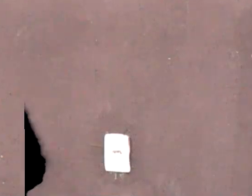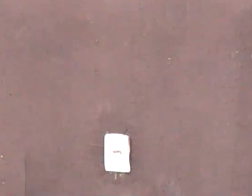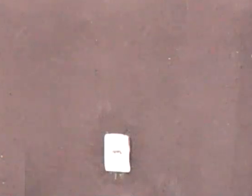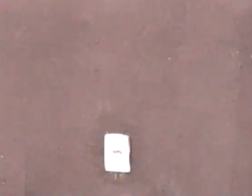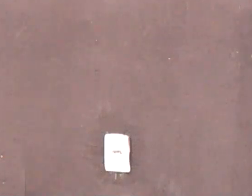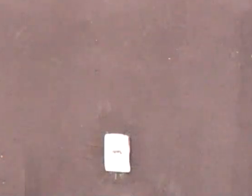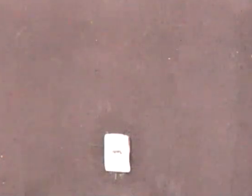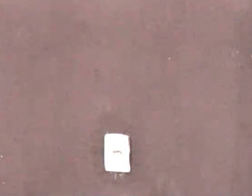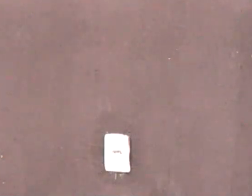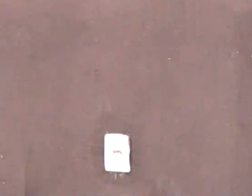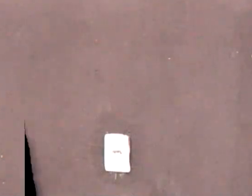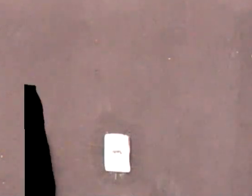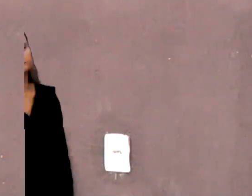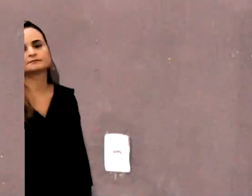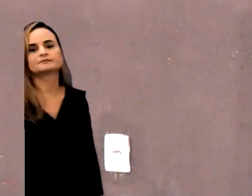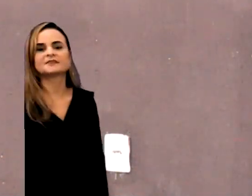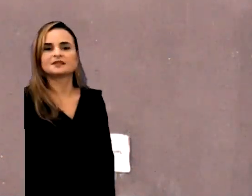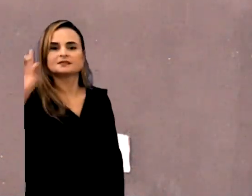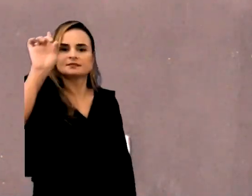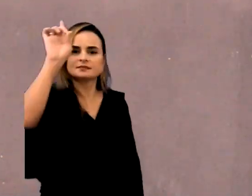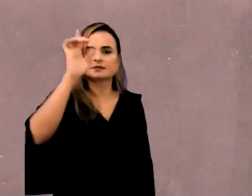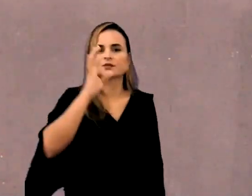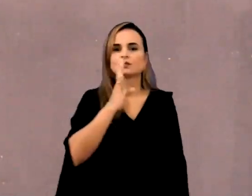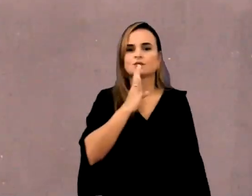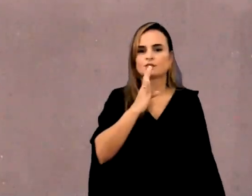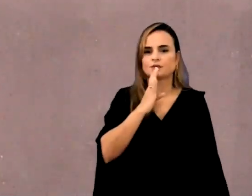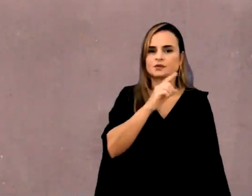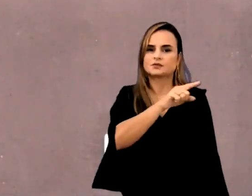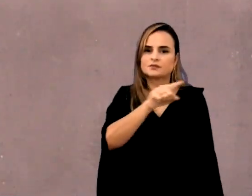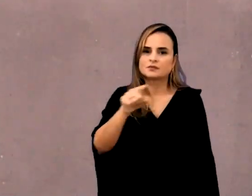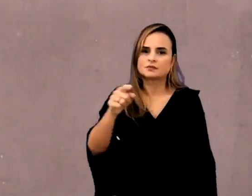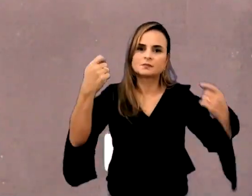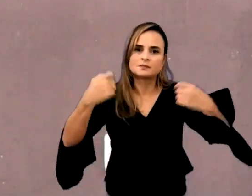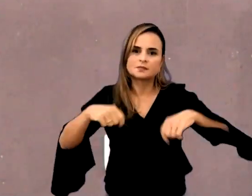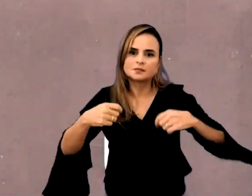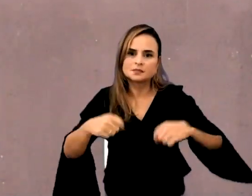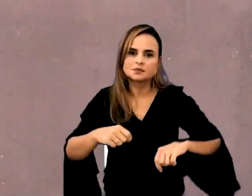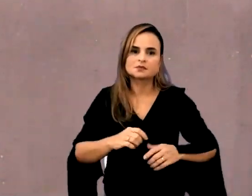Deus sabe. O que você mais necessita